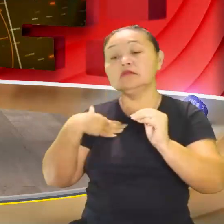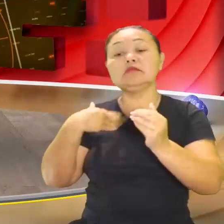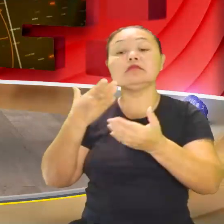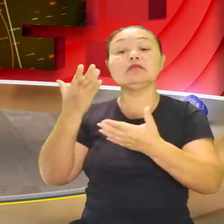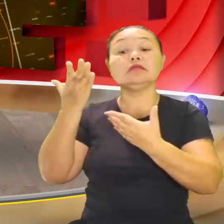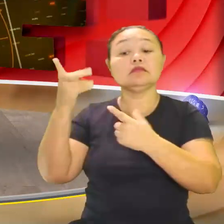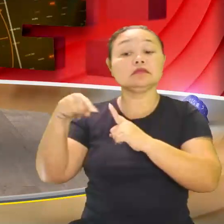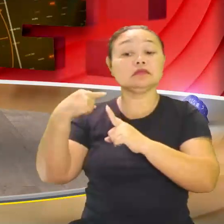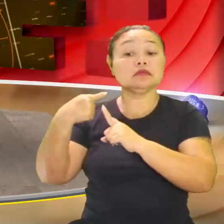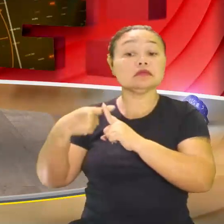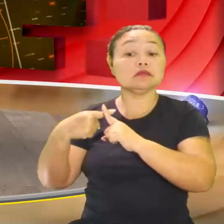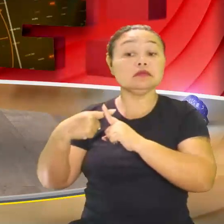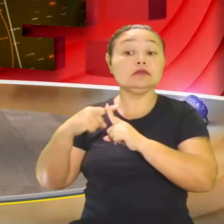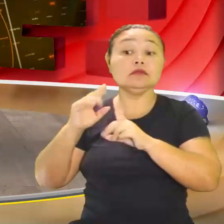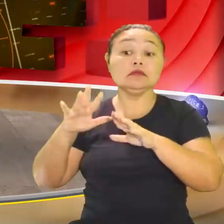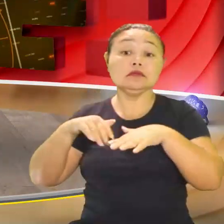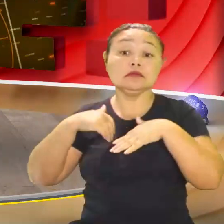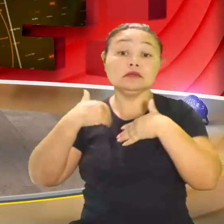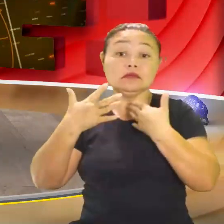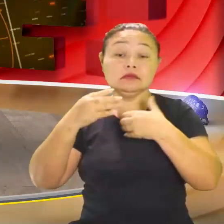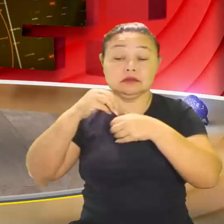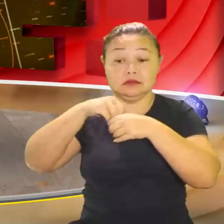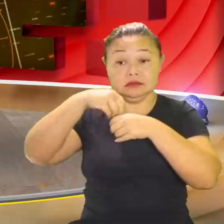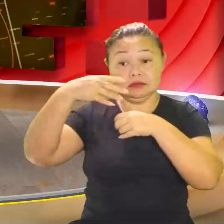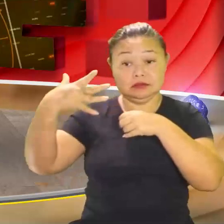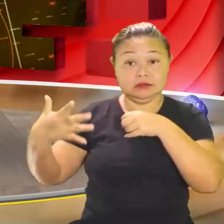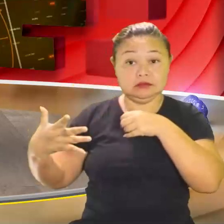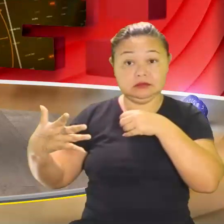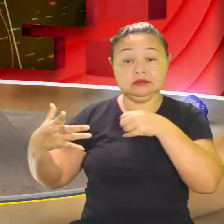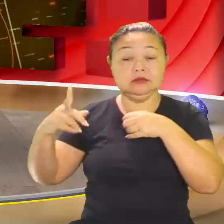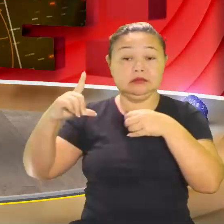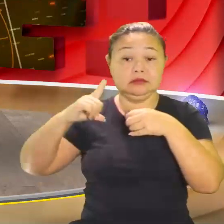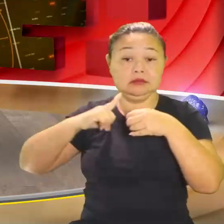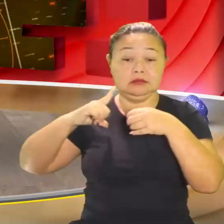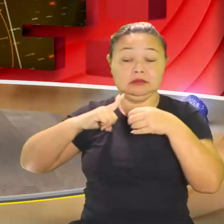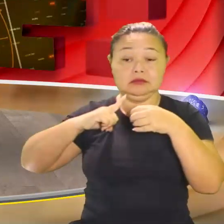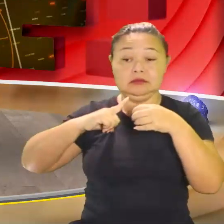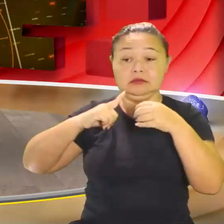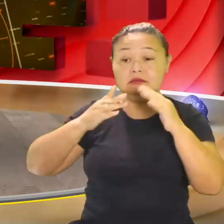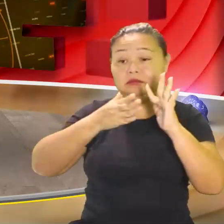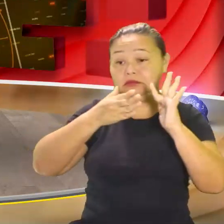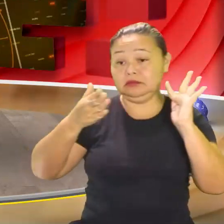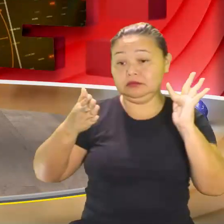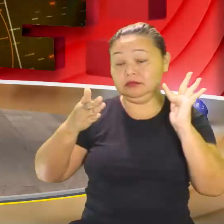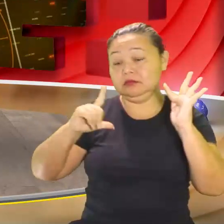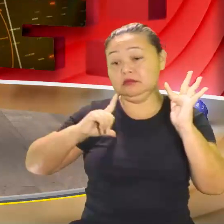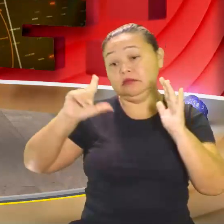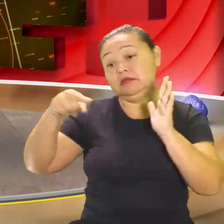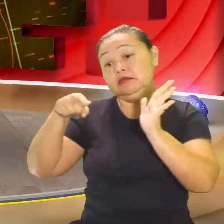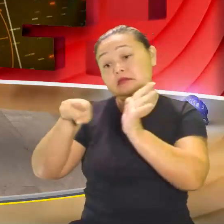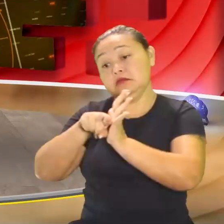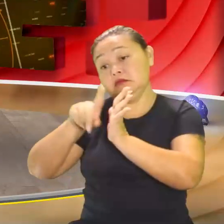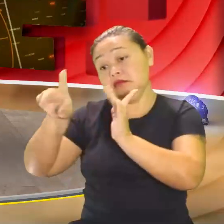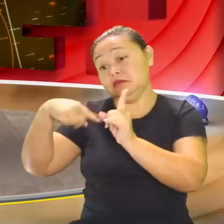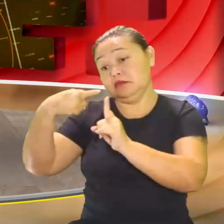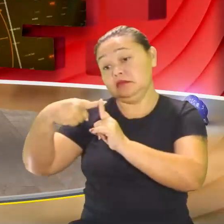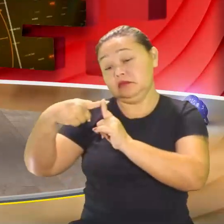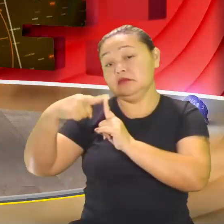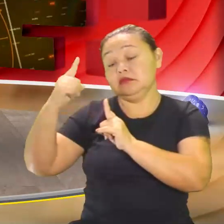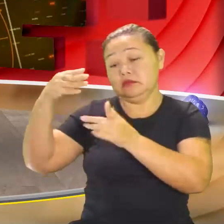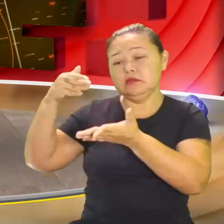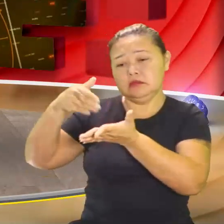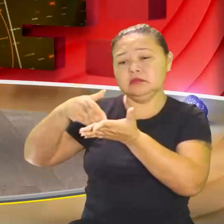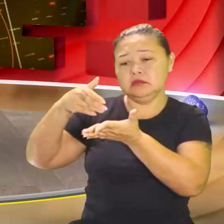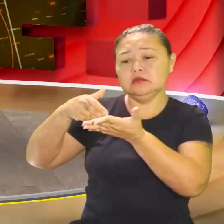positiva. A não ser que, fora do módulo, eu tenha lá uma subtração ou uma adição, que foi a